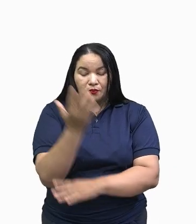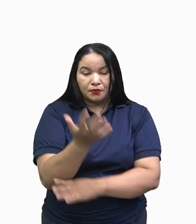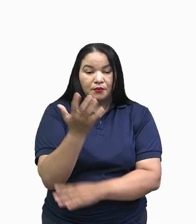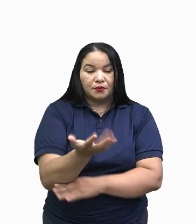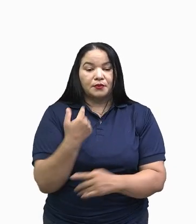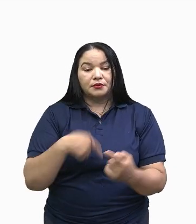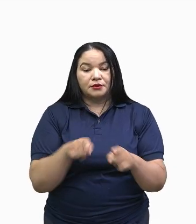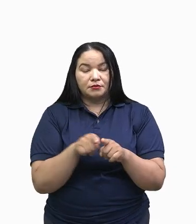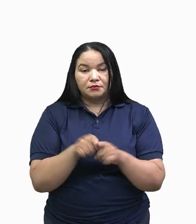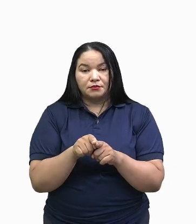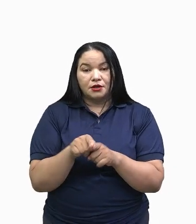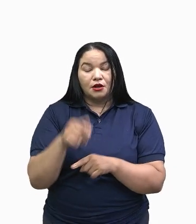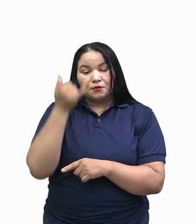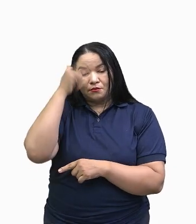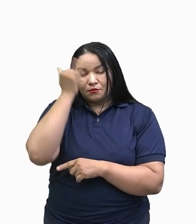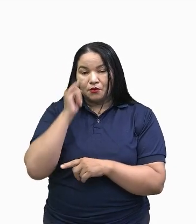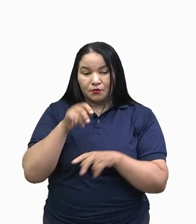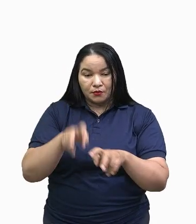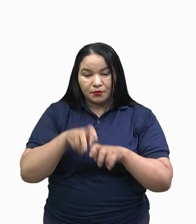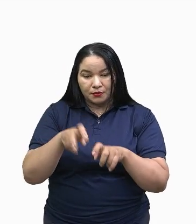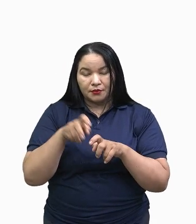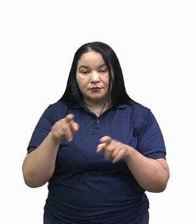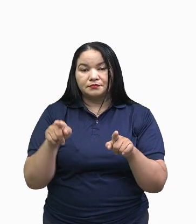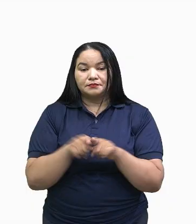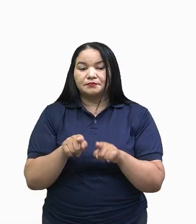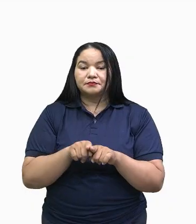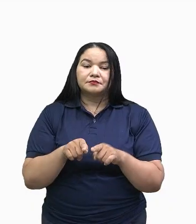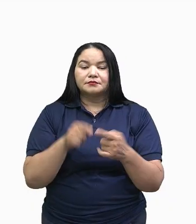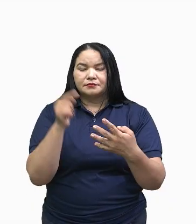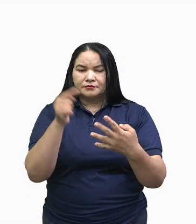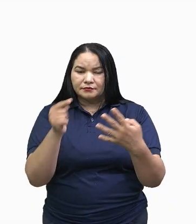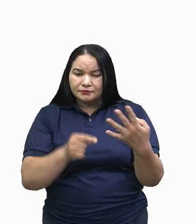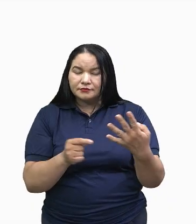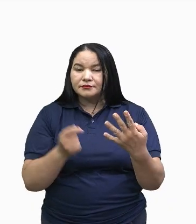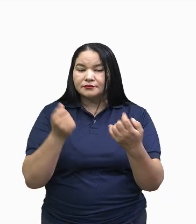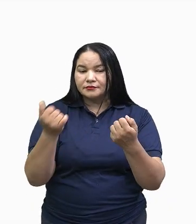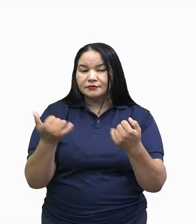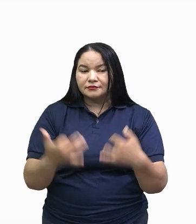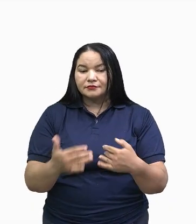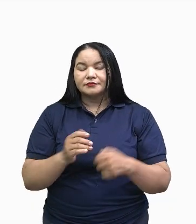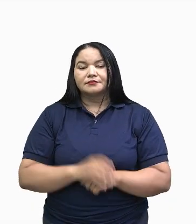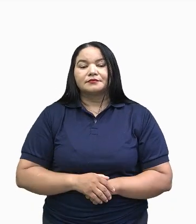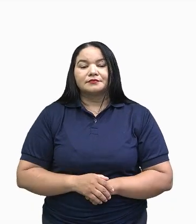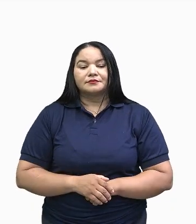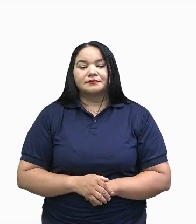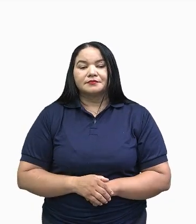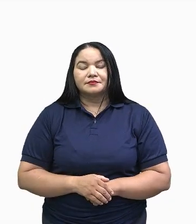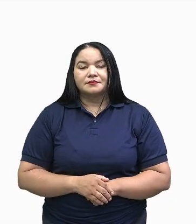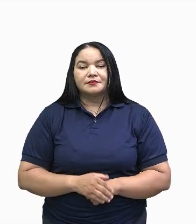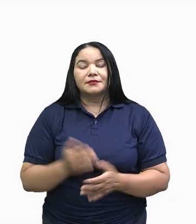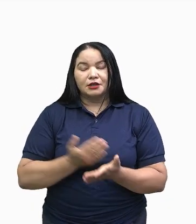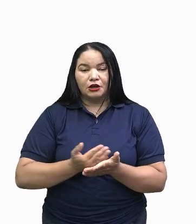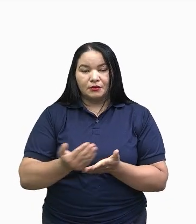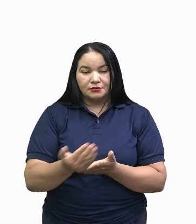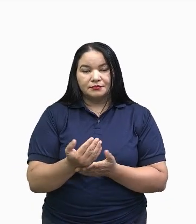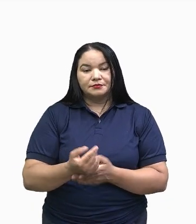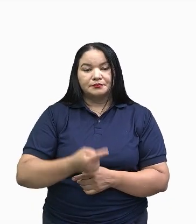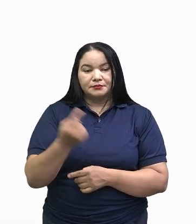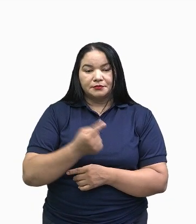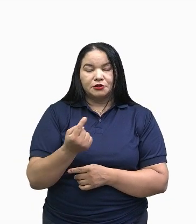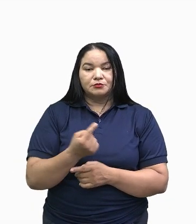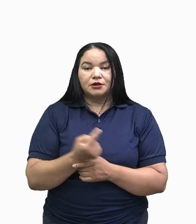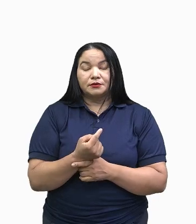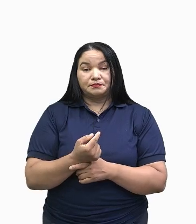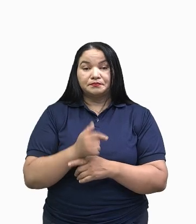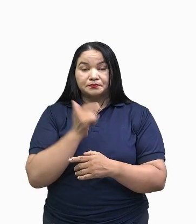a soja e a pecuária. Eu vou iniciar aí falando um pouquinho, quer continuar ou a gente já vai para as hidrelétricas, né? Então vamos falar das